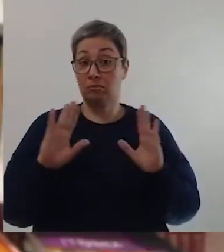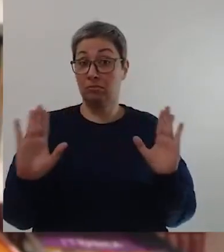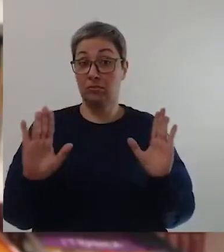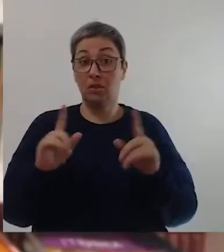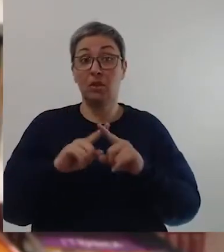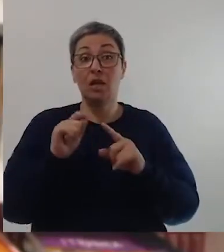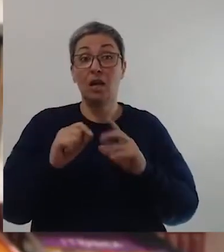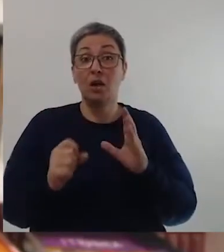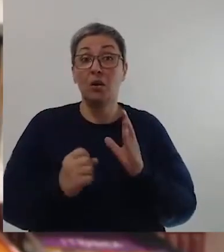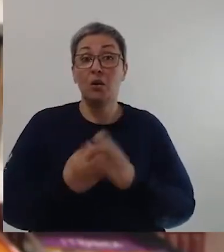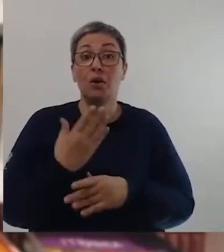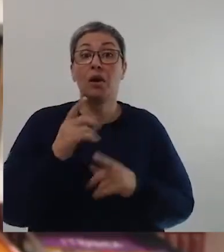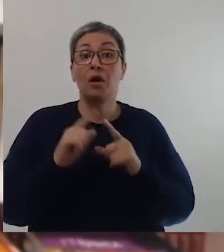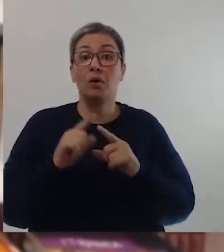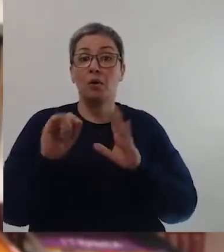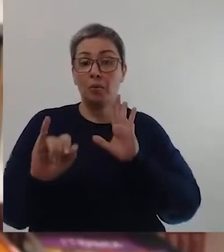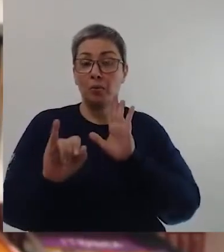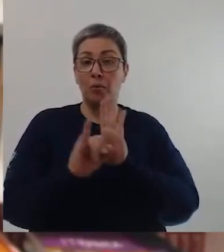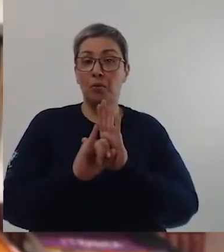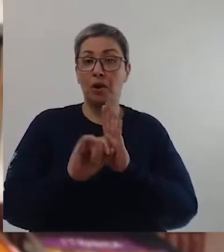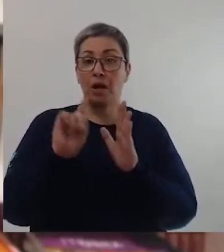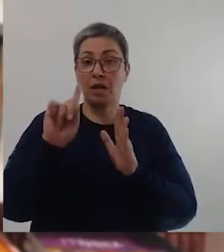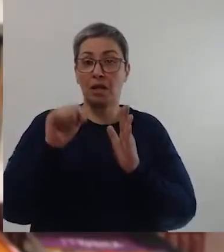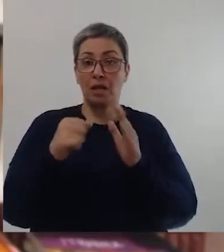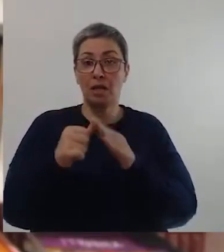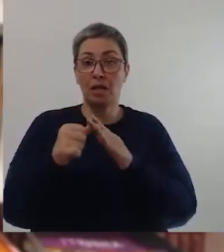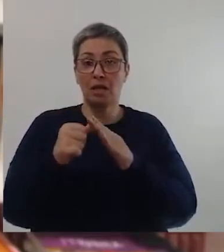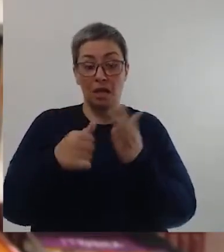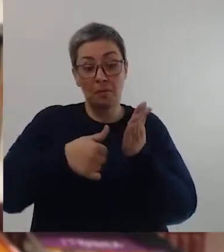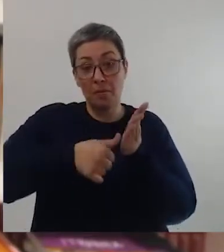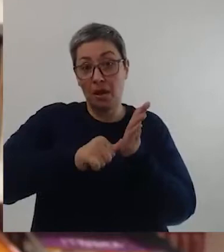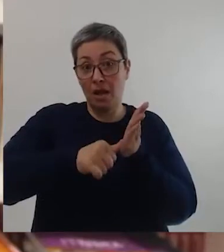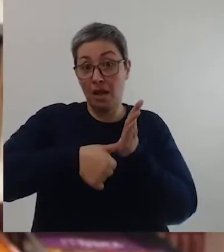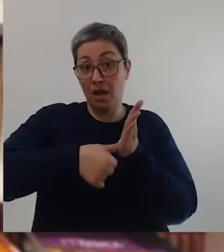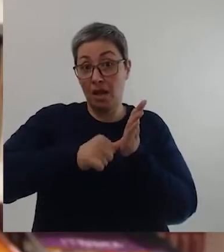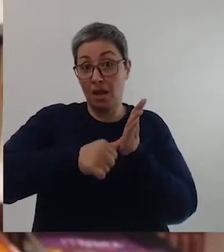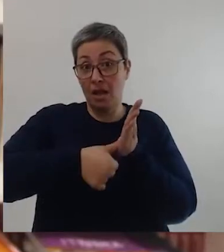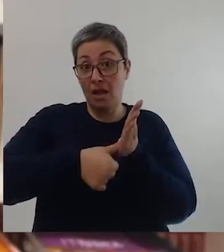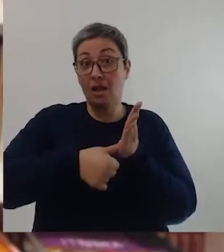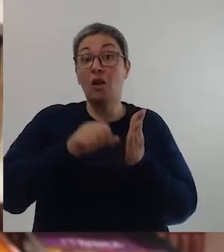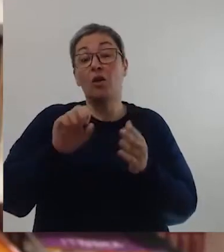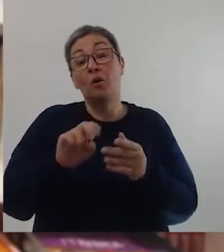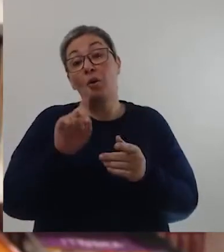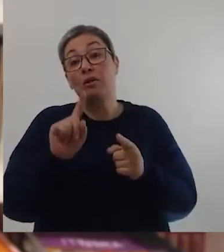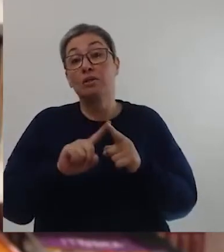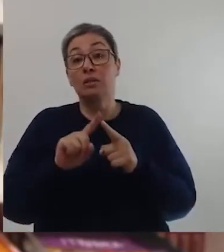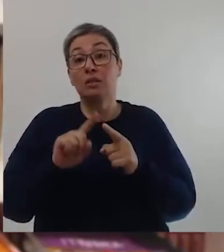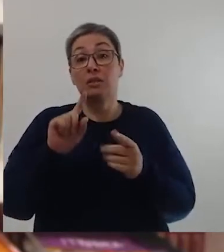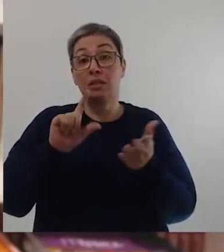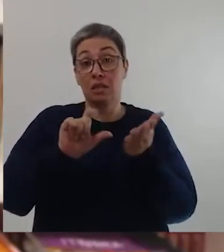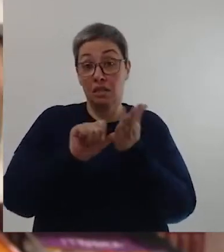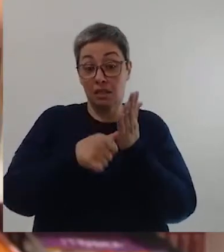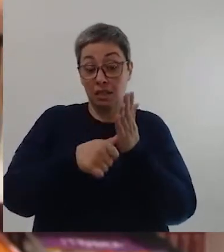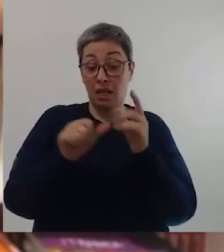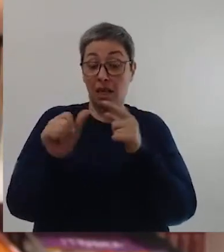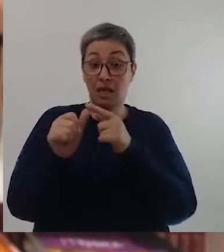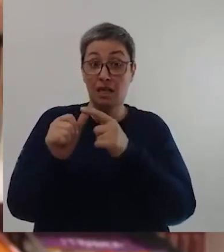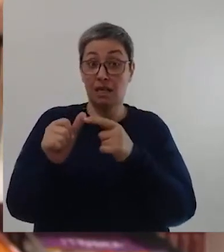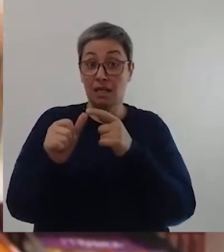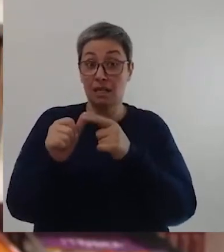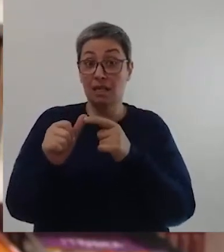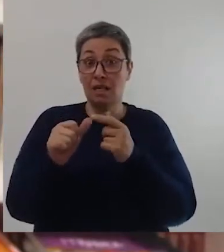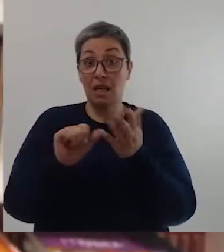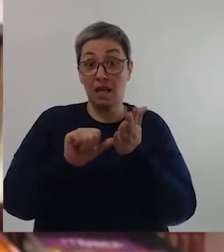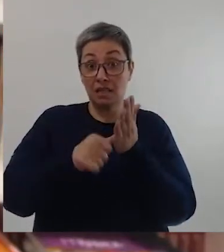né na emissão é feita a identificação datiloscópica ou seja